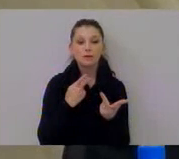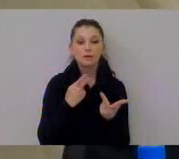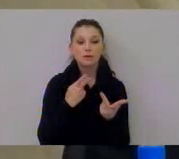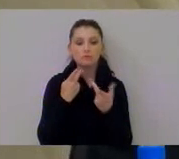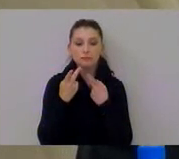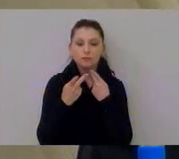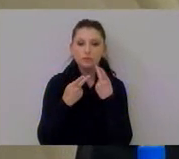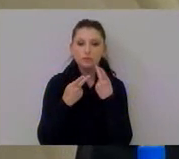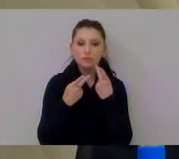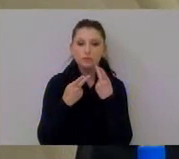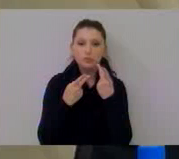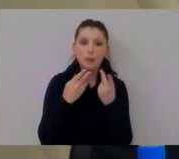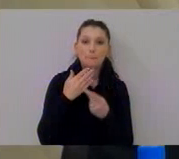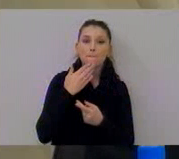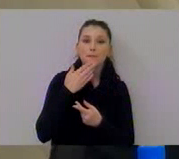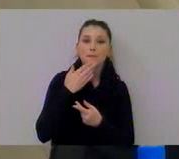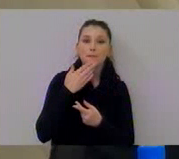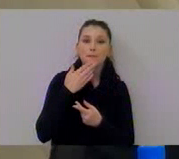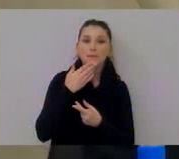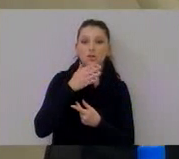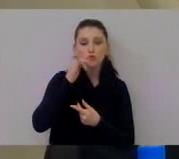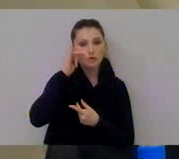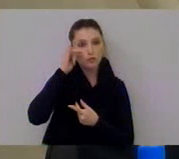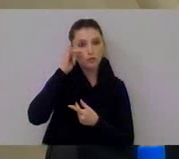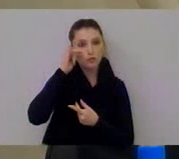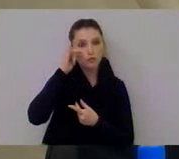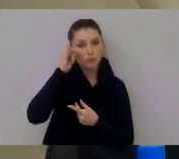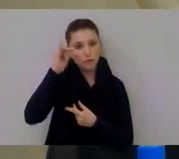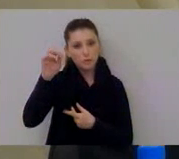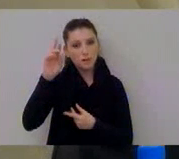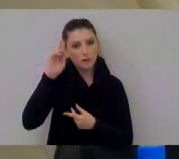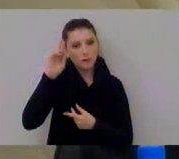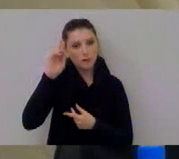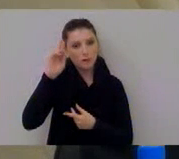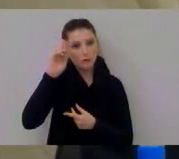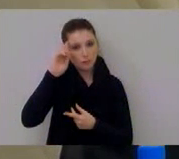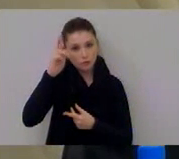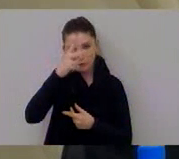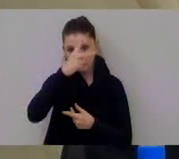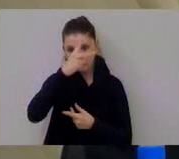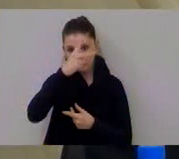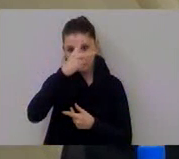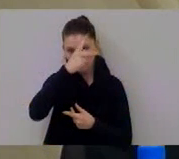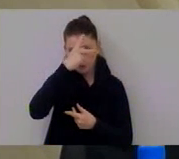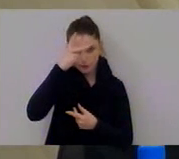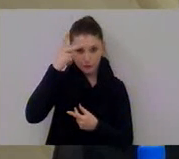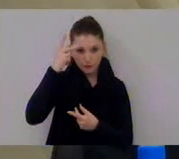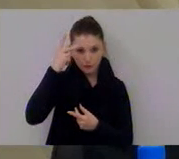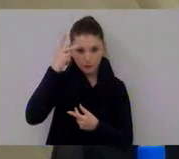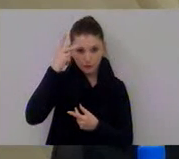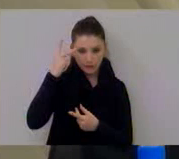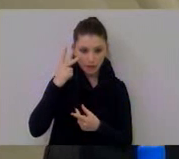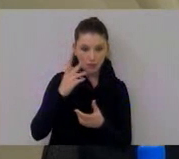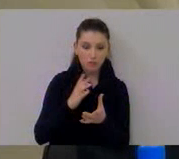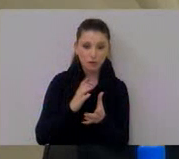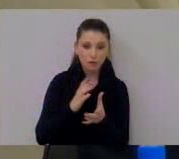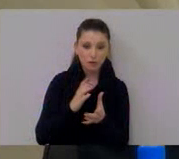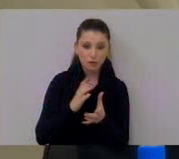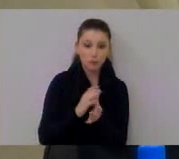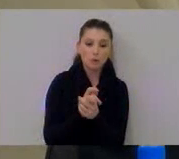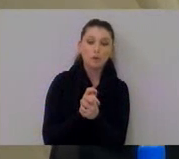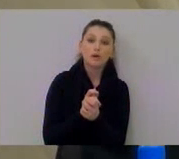pedido de informações ao senhor prefeito municipal acerca da